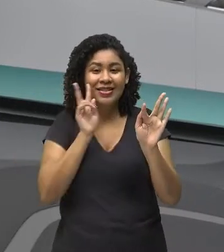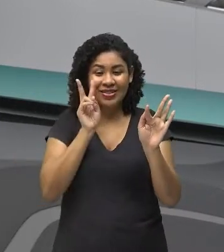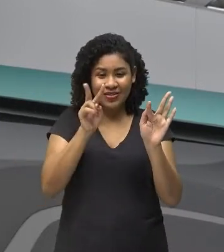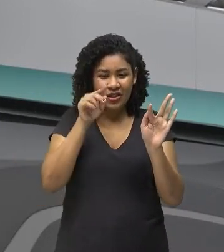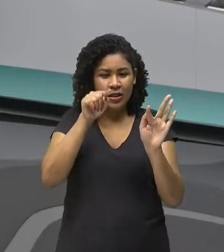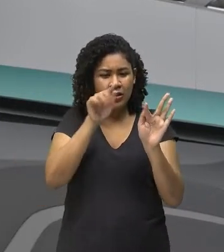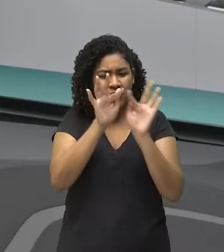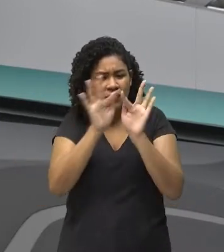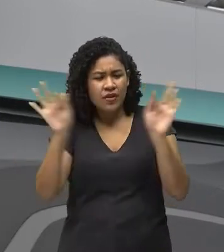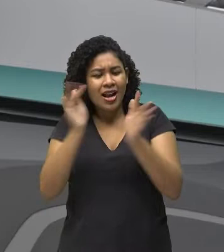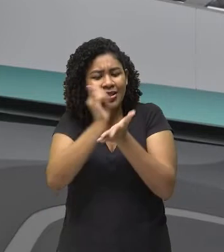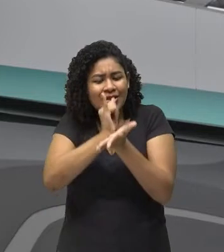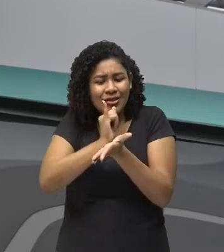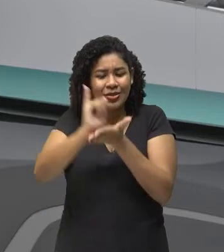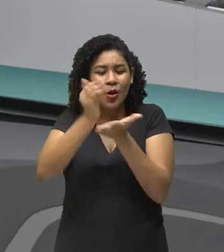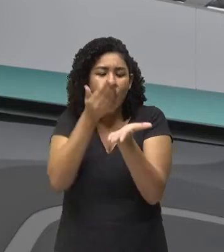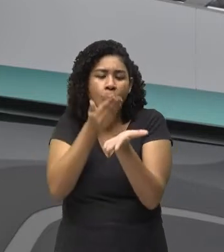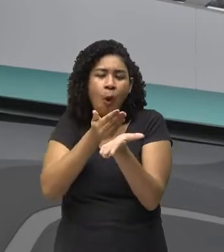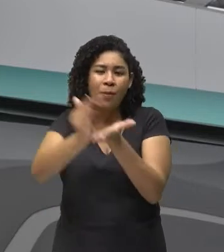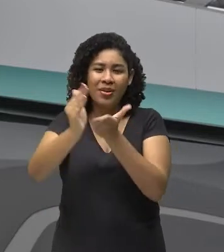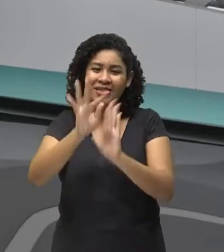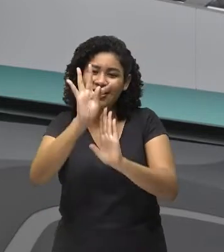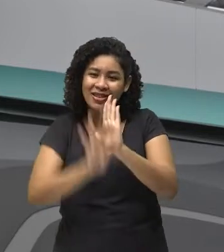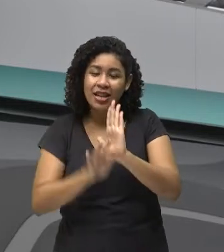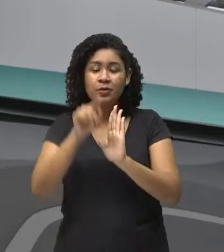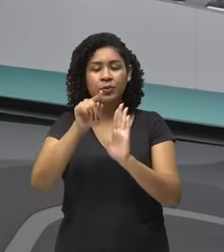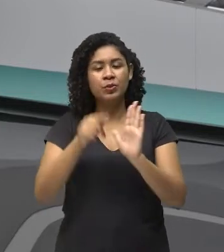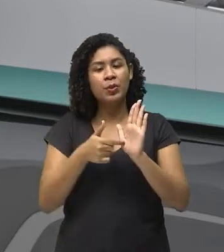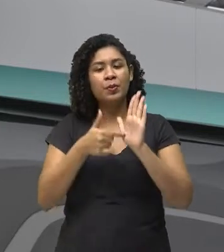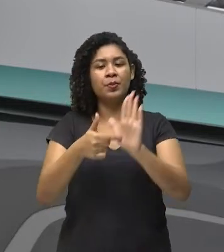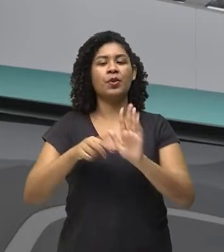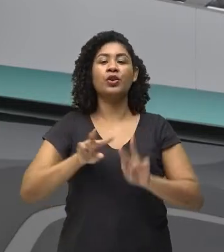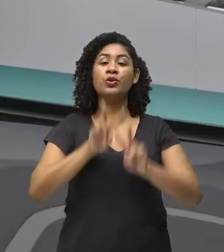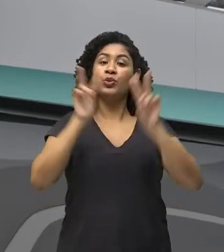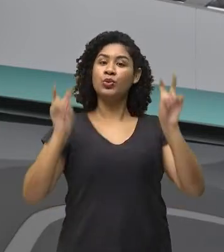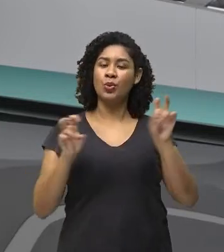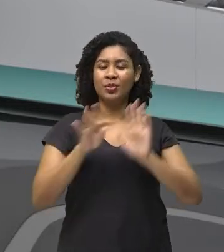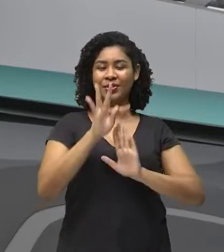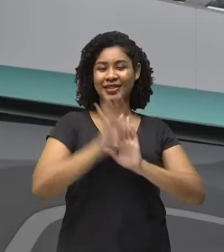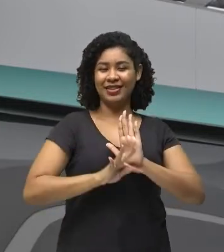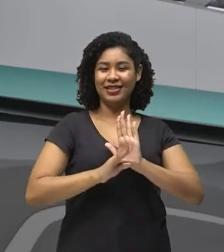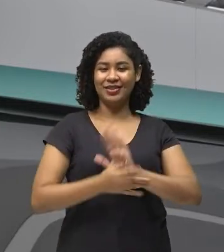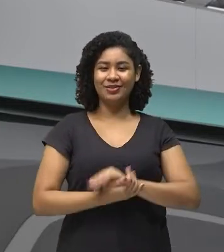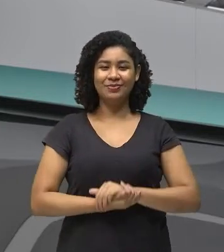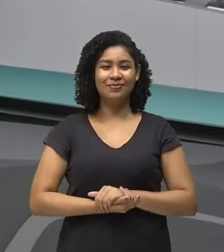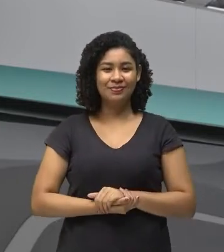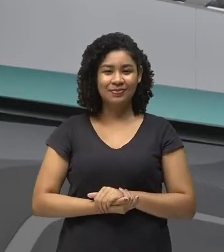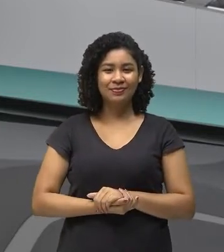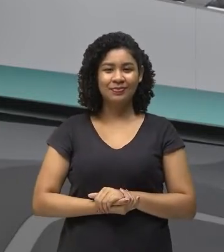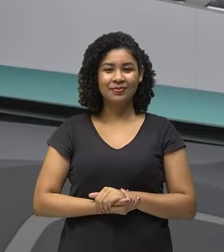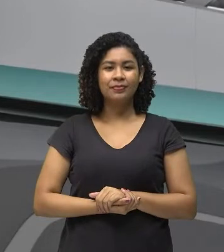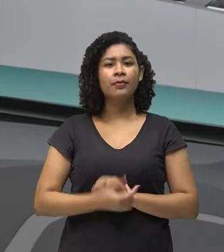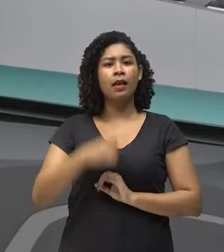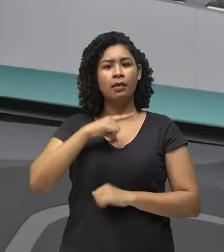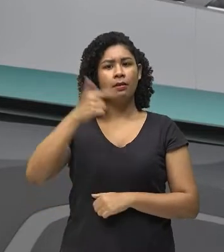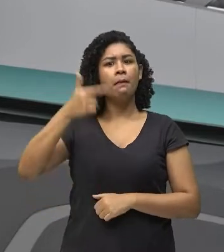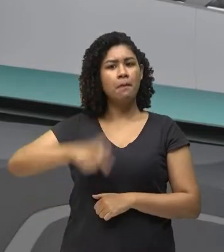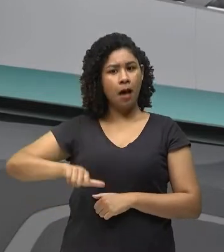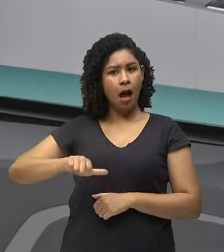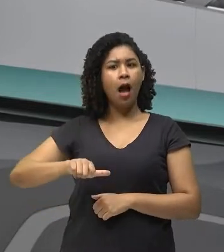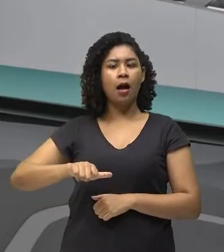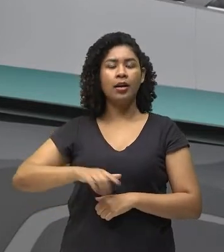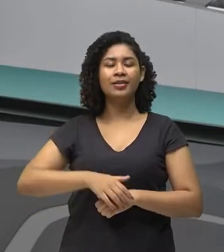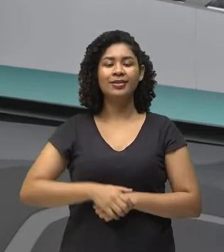introdutória, que apresenta também o que está falando aquele texto, certo? Vamos ver mais um pouquinho, tem